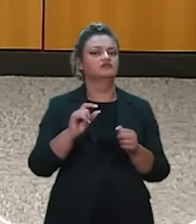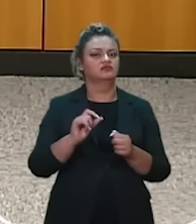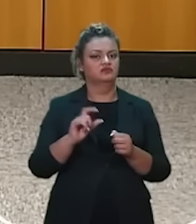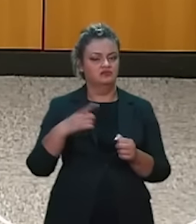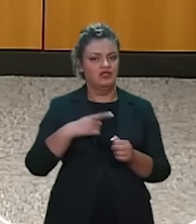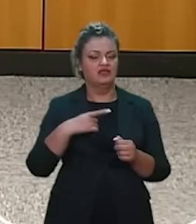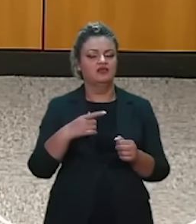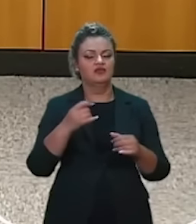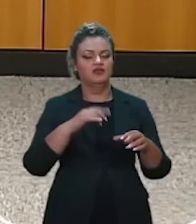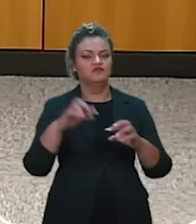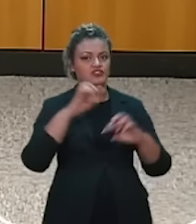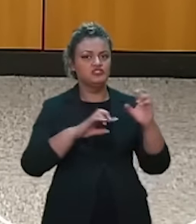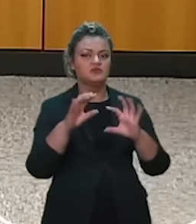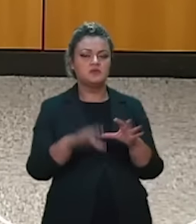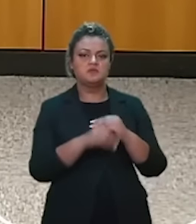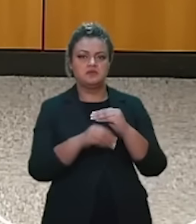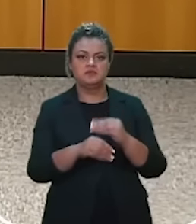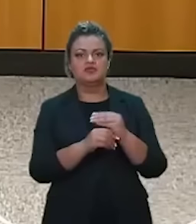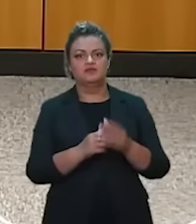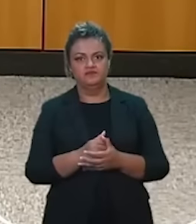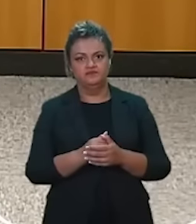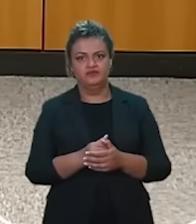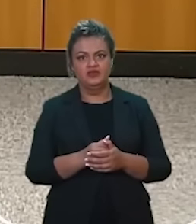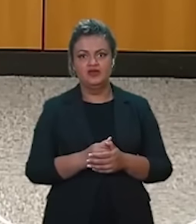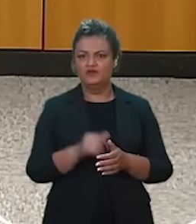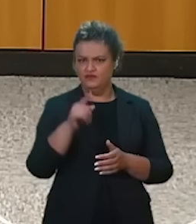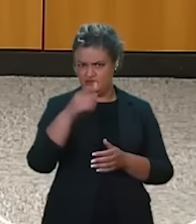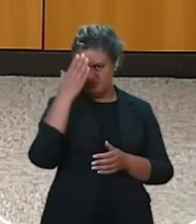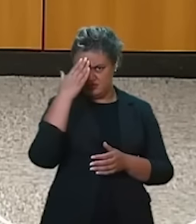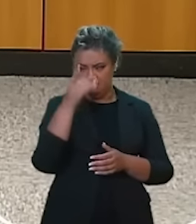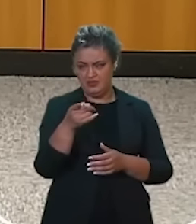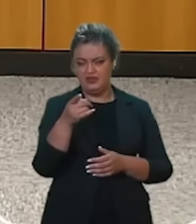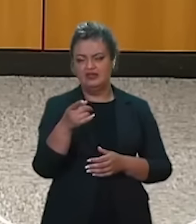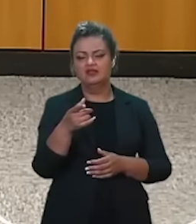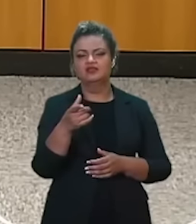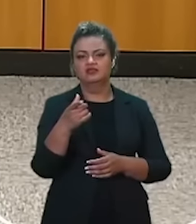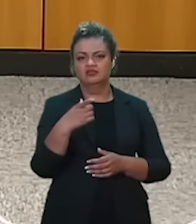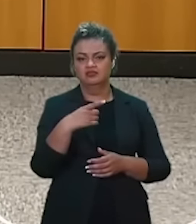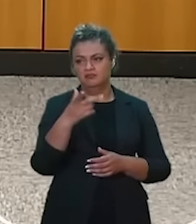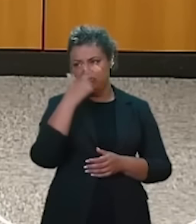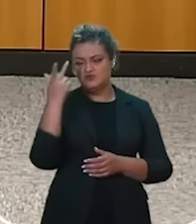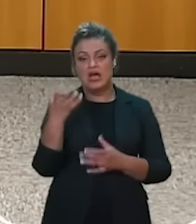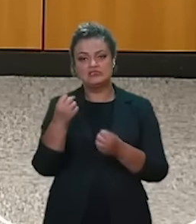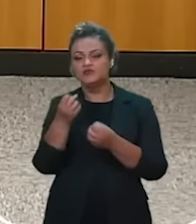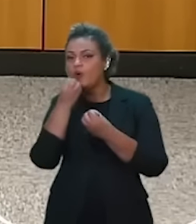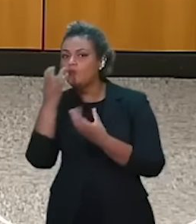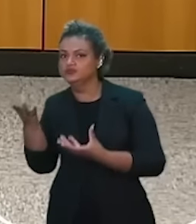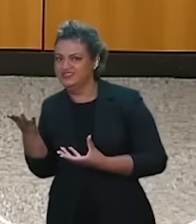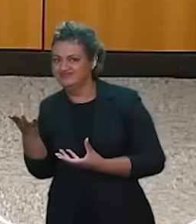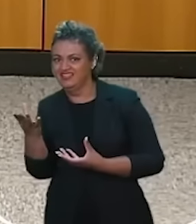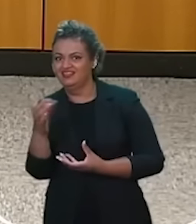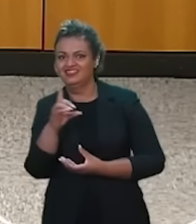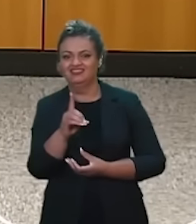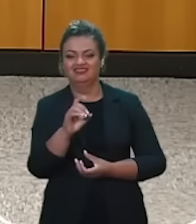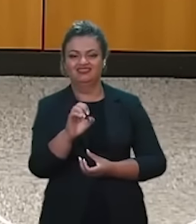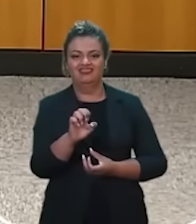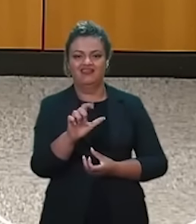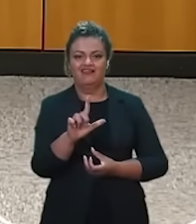complementares eh as senhoras e senhores sabem que houve uma delação essa já afirmada já